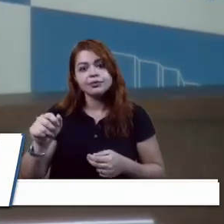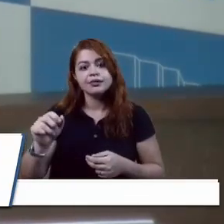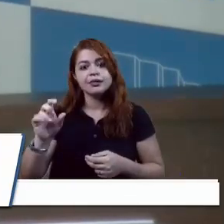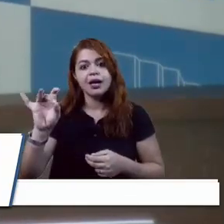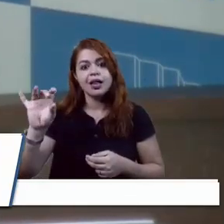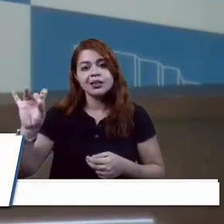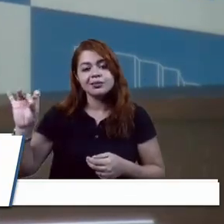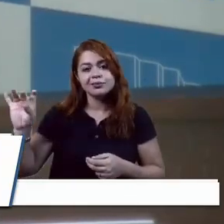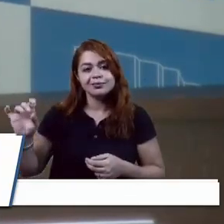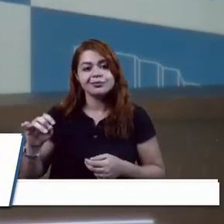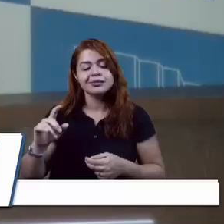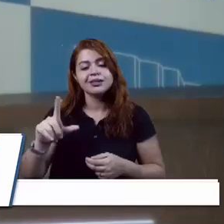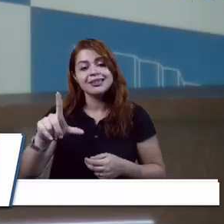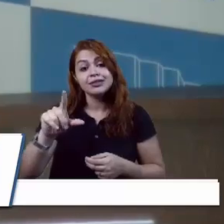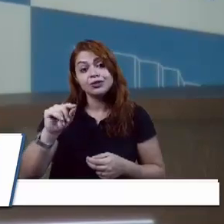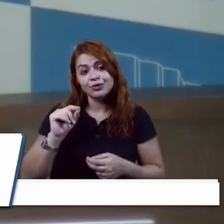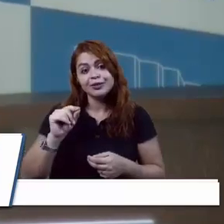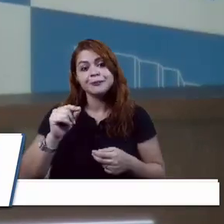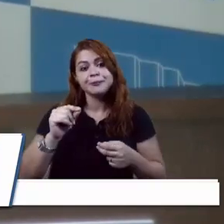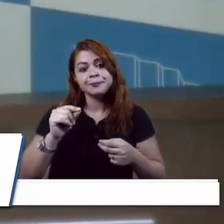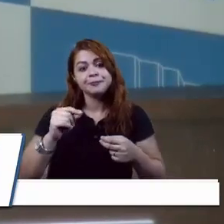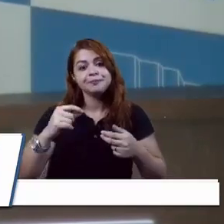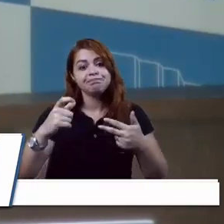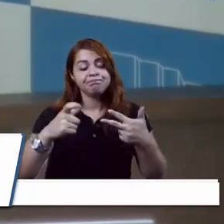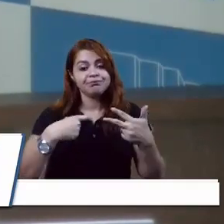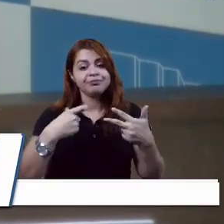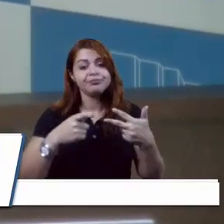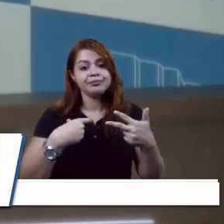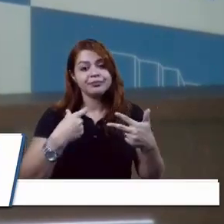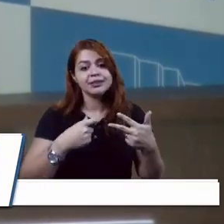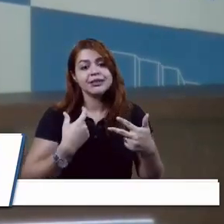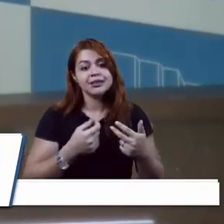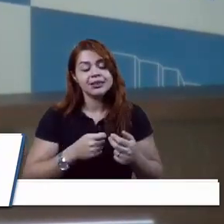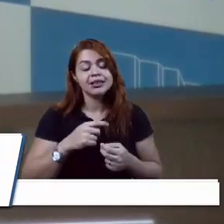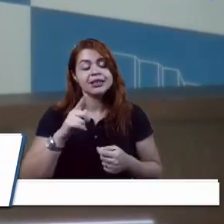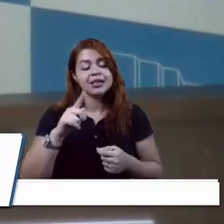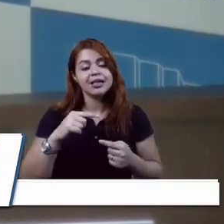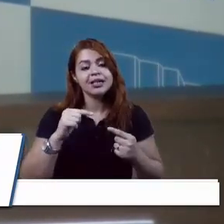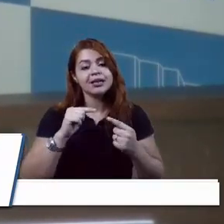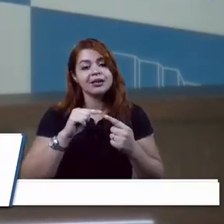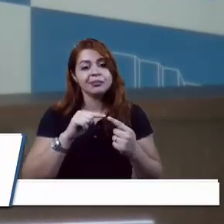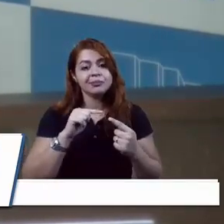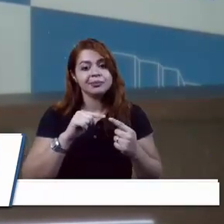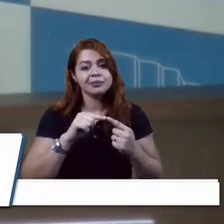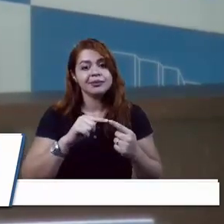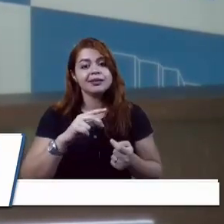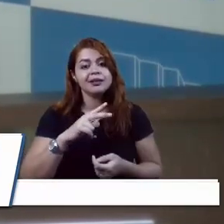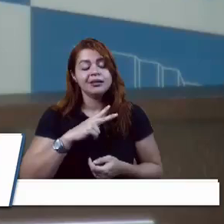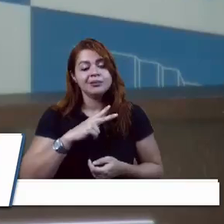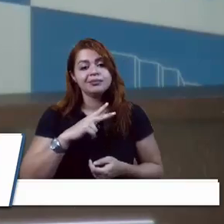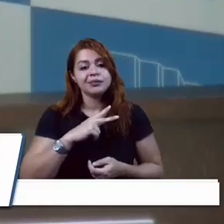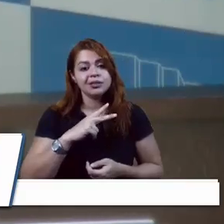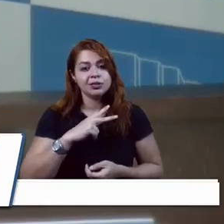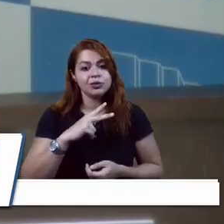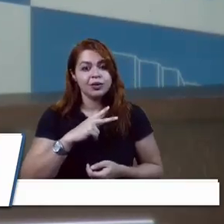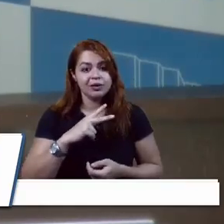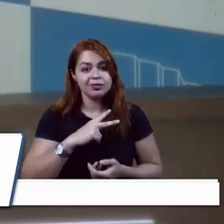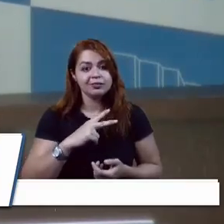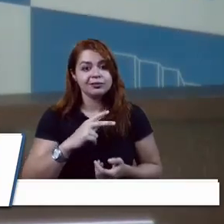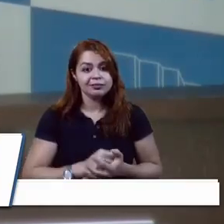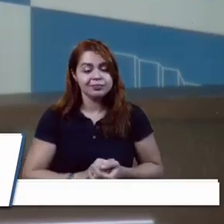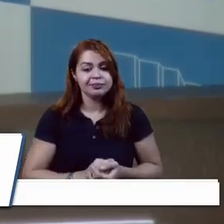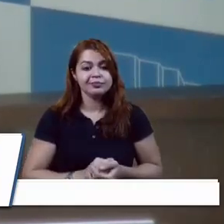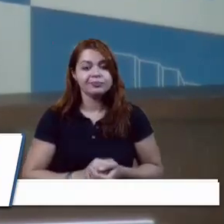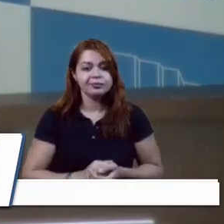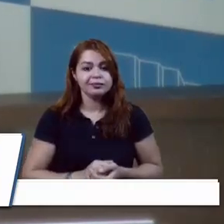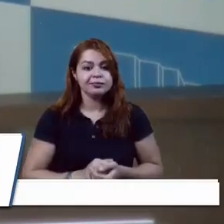pelo meu entender é uma questão pessoal, política ali entre o hospital do IMA e o executivo. A gente precisa mostrar, igual